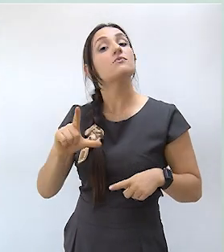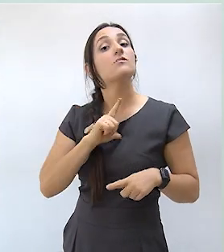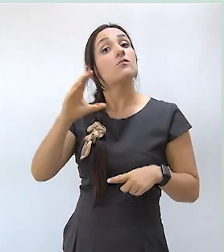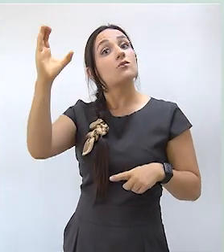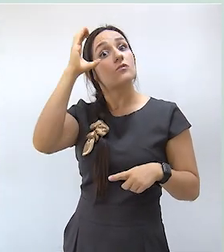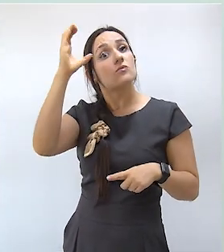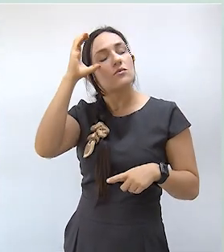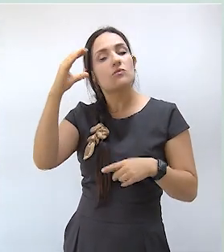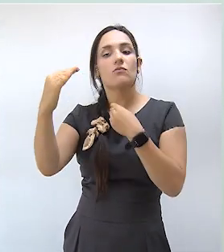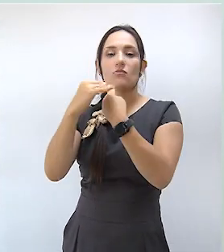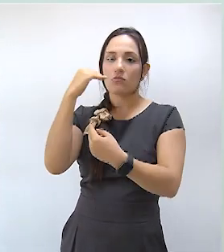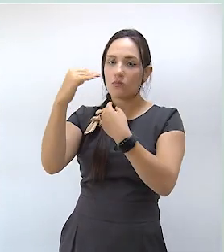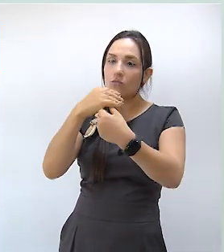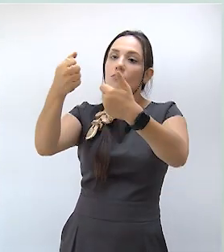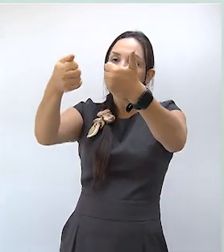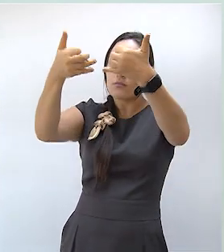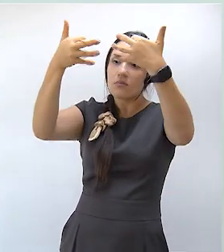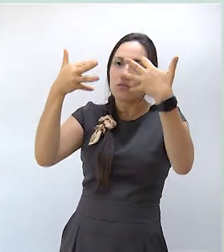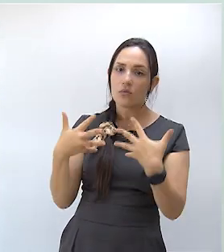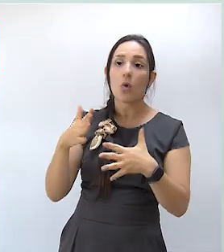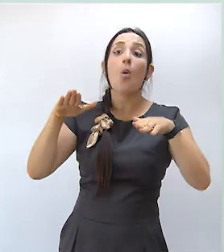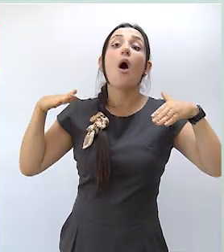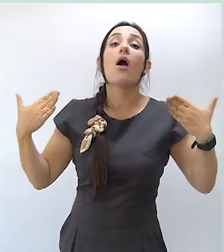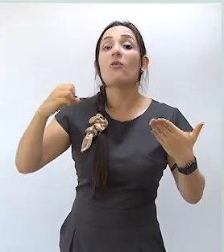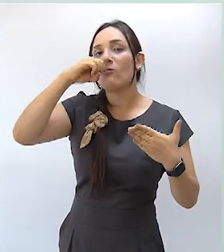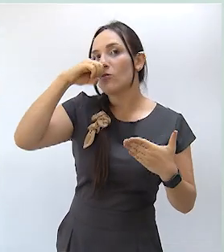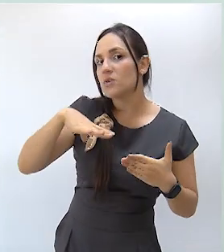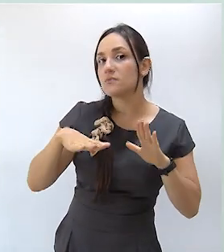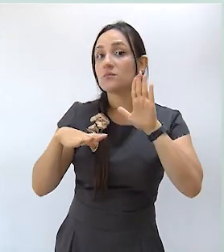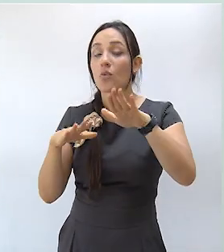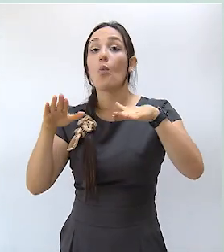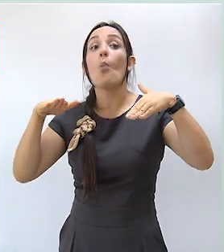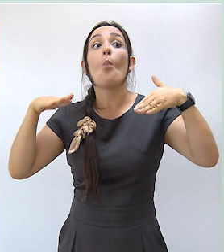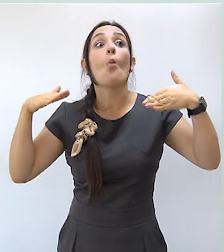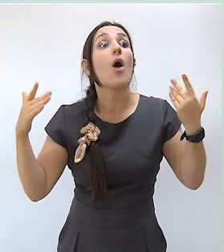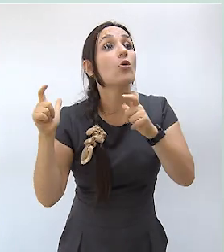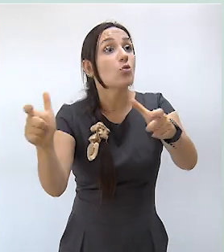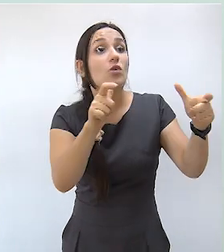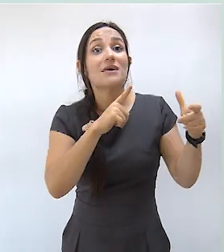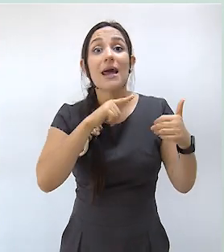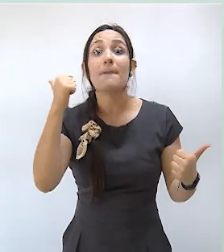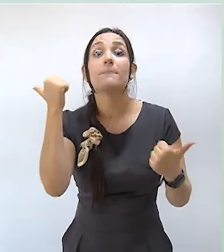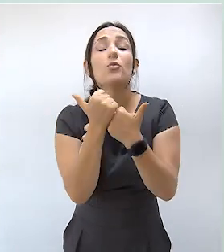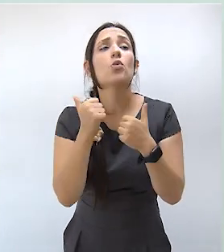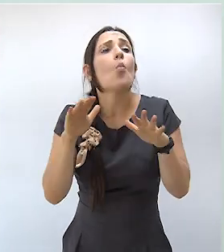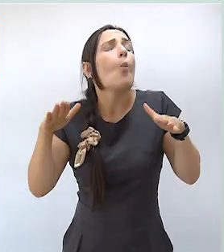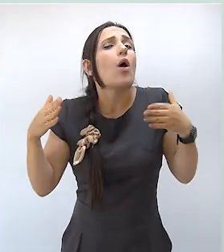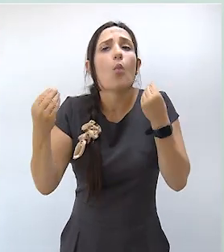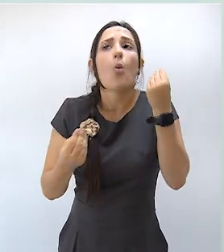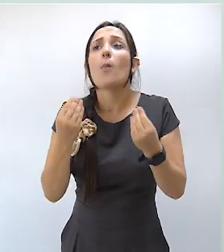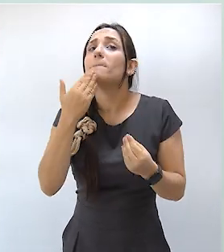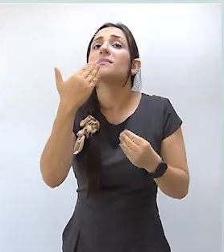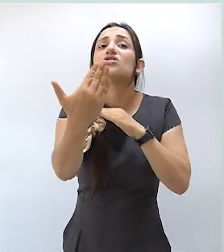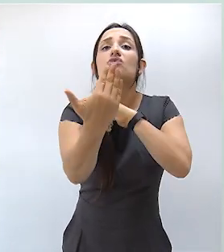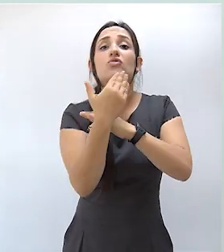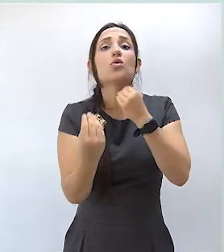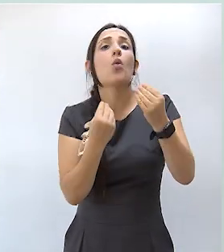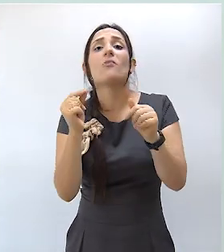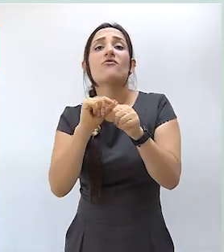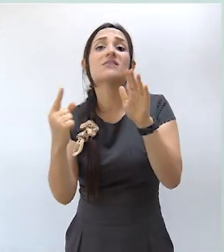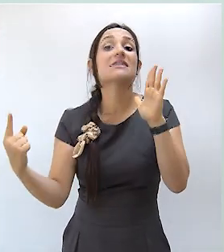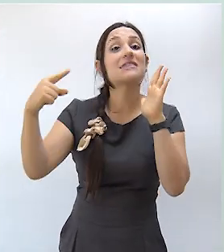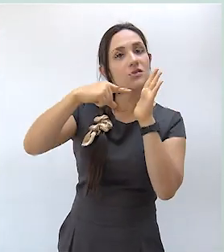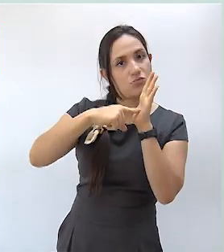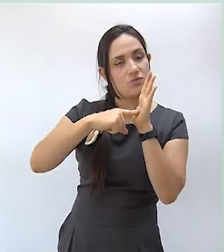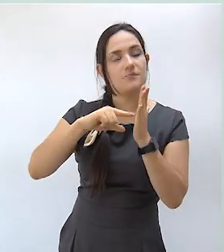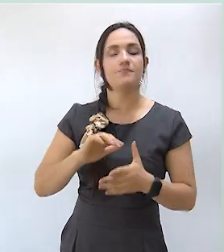mulheres sul-mato-grossenses informações e orientações sobre as formas de violência sobre os hora e foi onde procurar